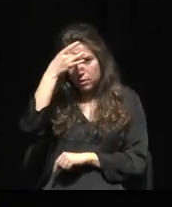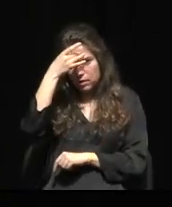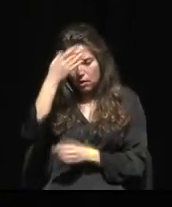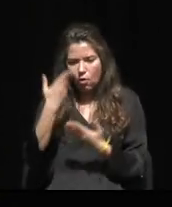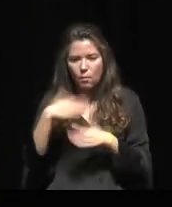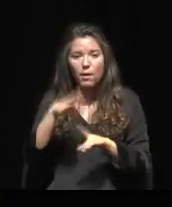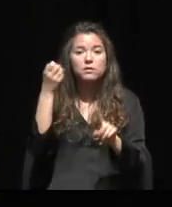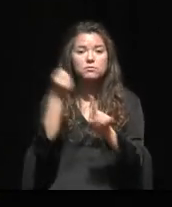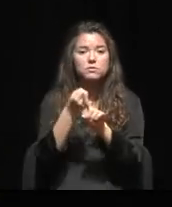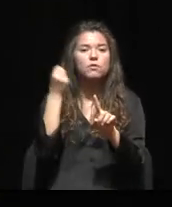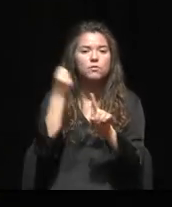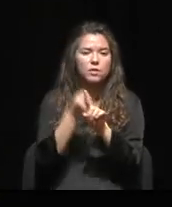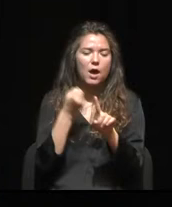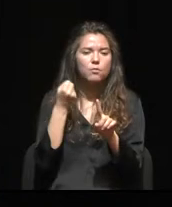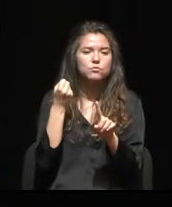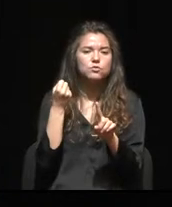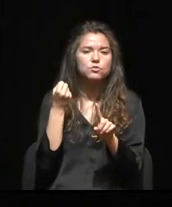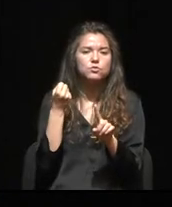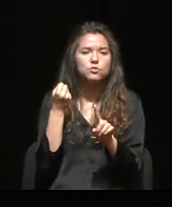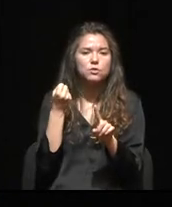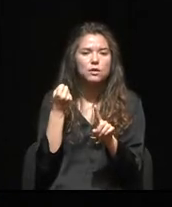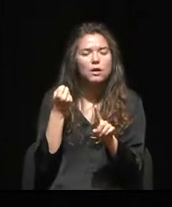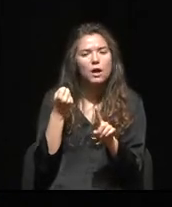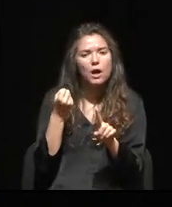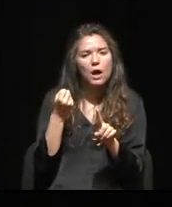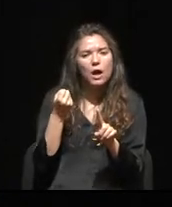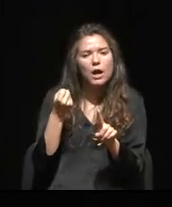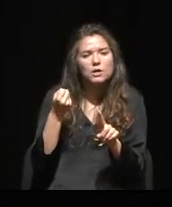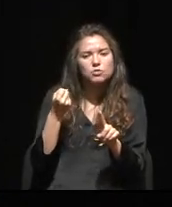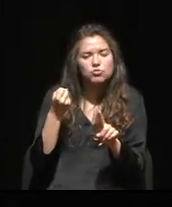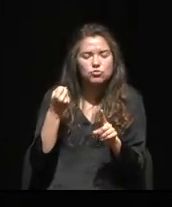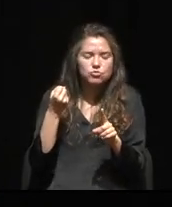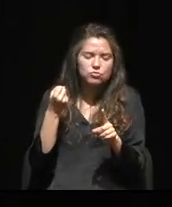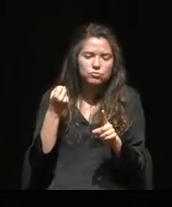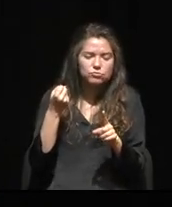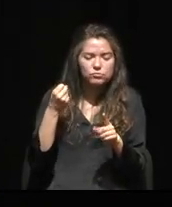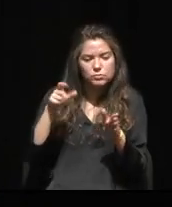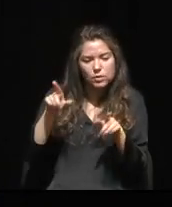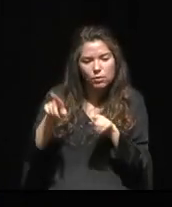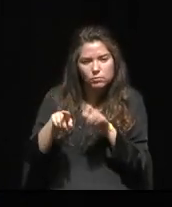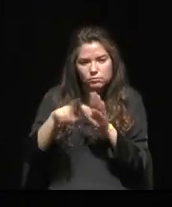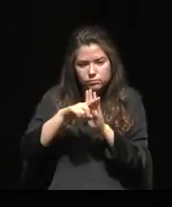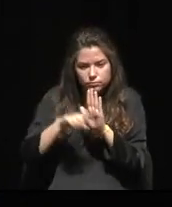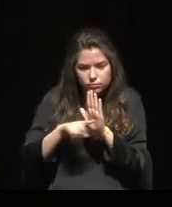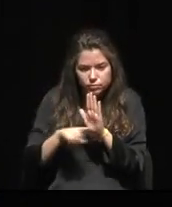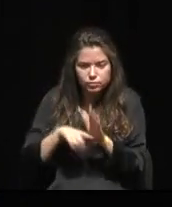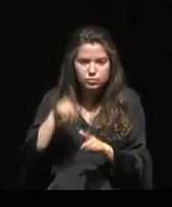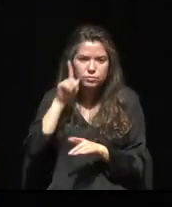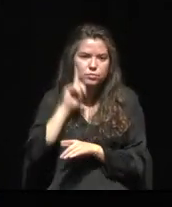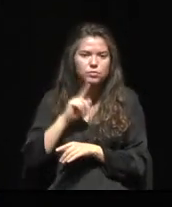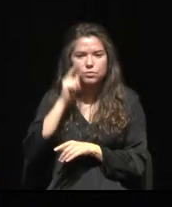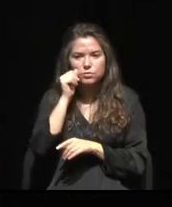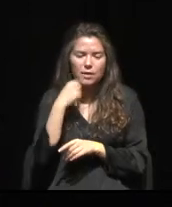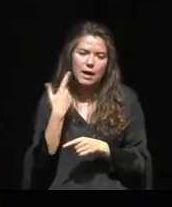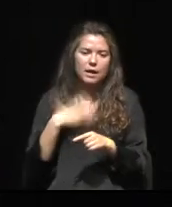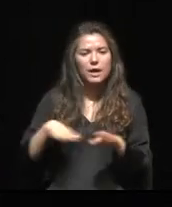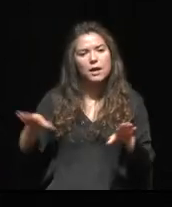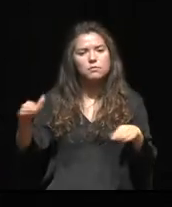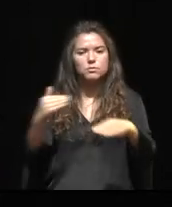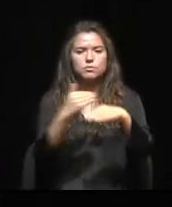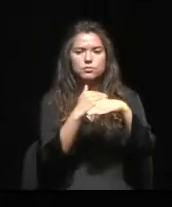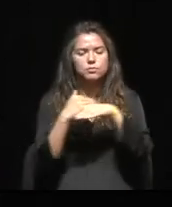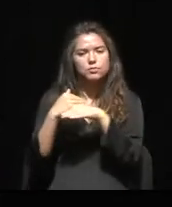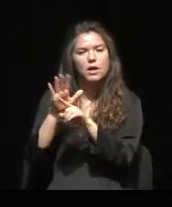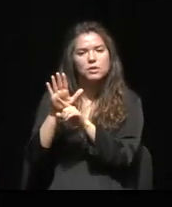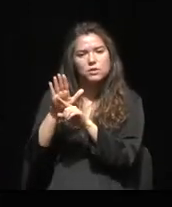desafiamos também Os Atuais as atuais políticas de género que querem impor uma igualdade entre homem e mulher discriminando assim